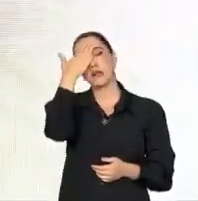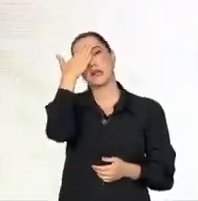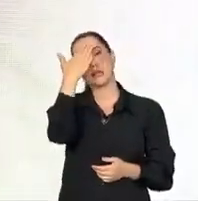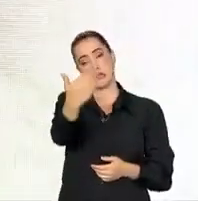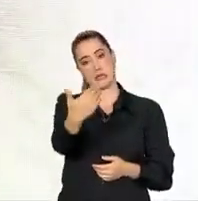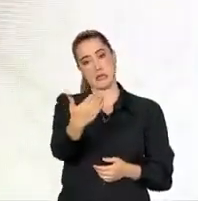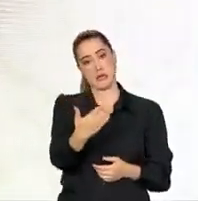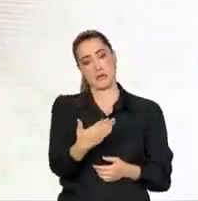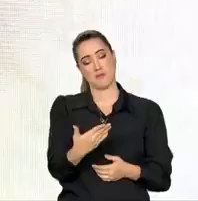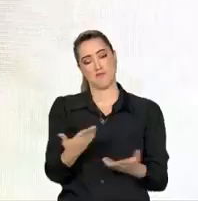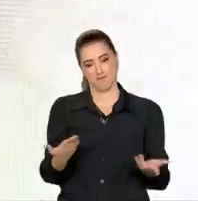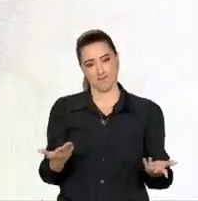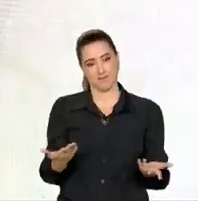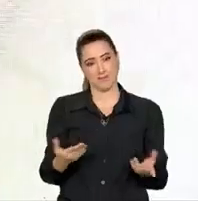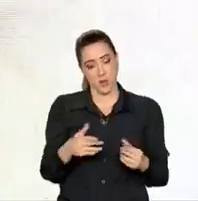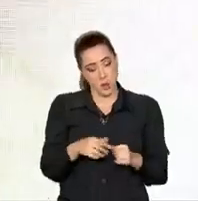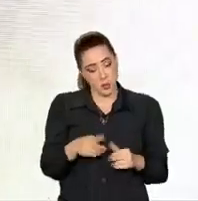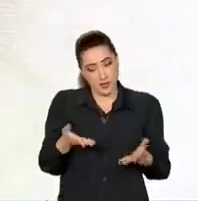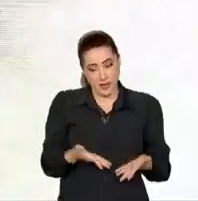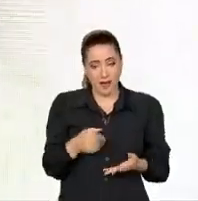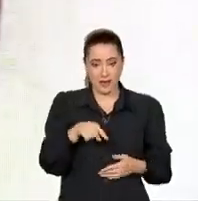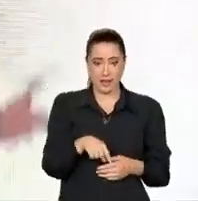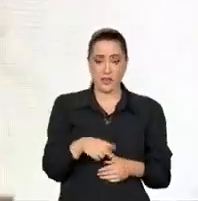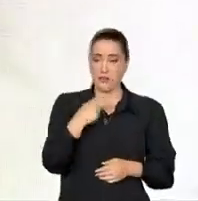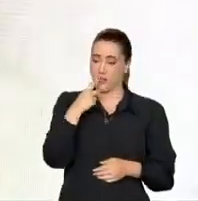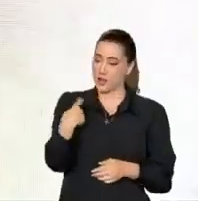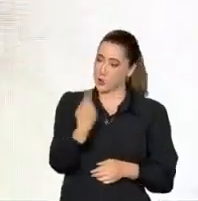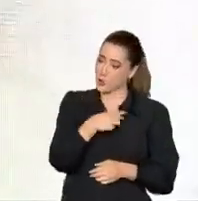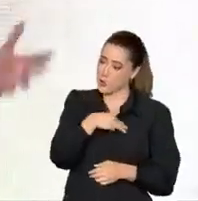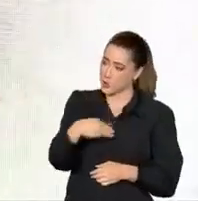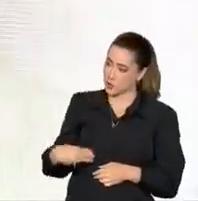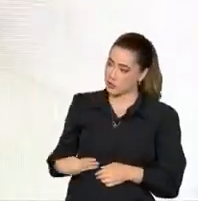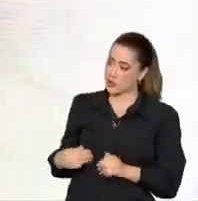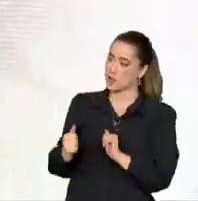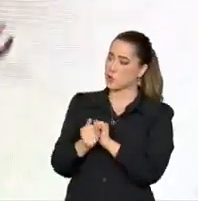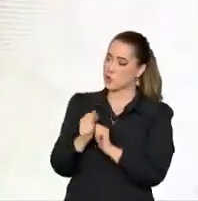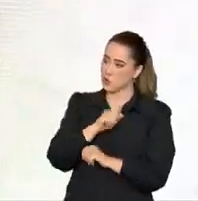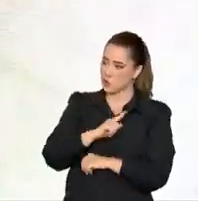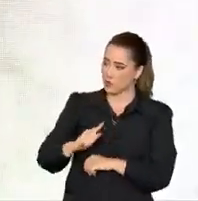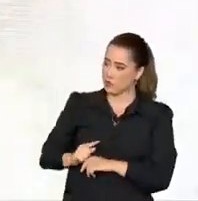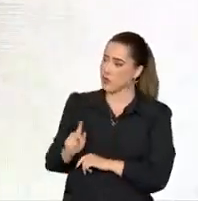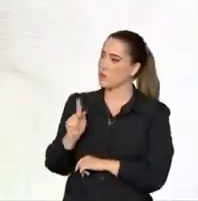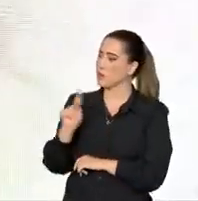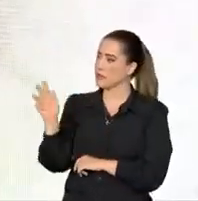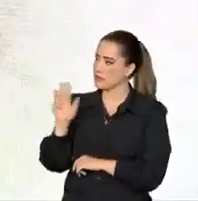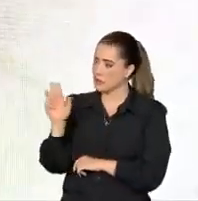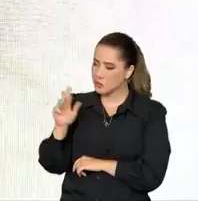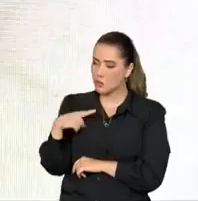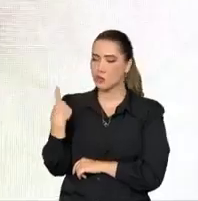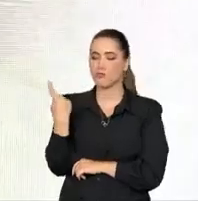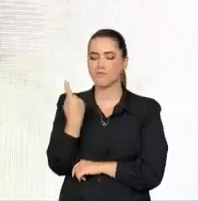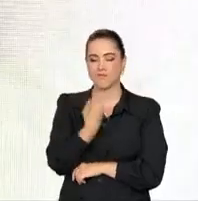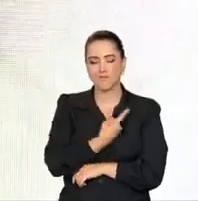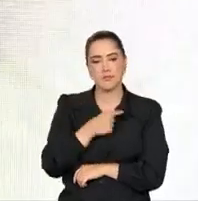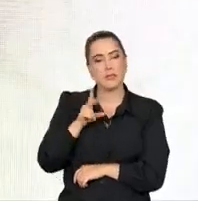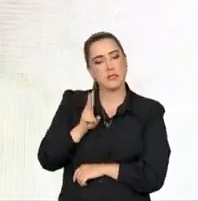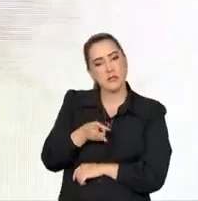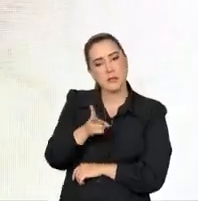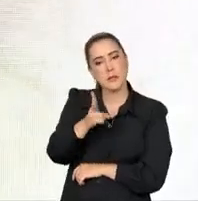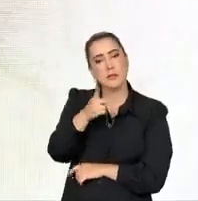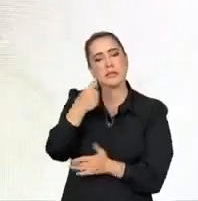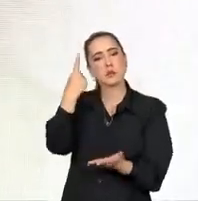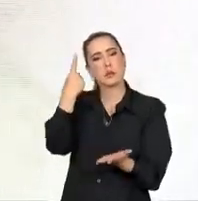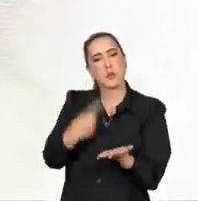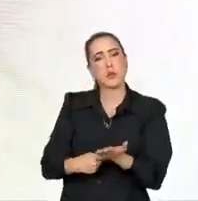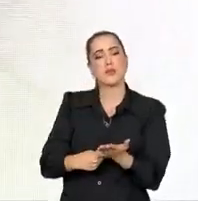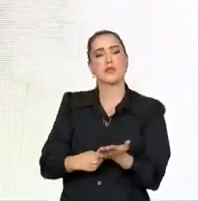por estar aqui, dizer que o nosso ministério, o governo, o presidente Lula, a gente tem cada vez mais